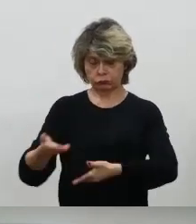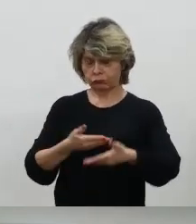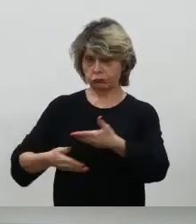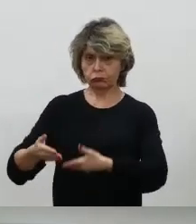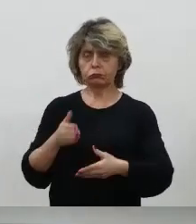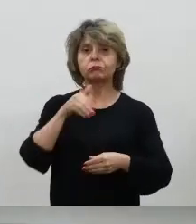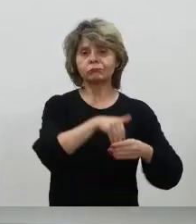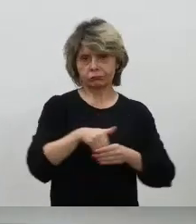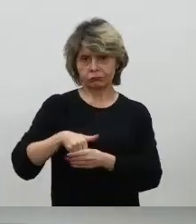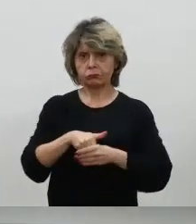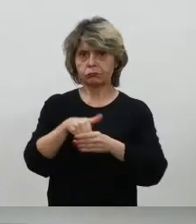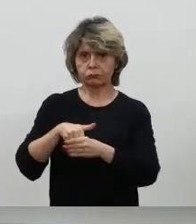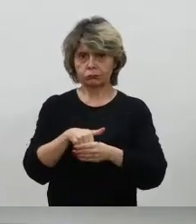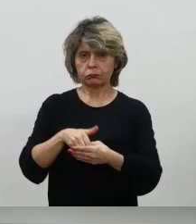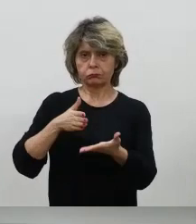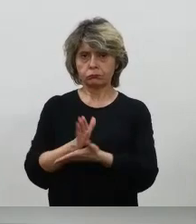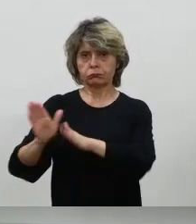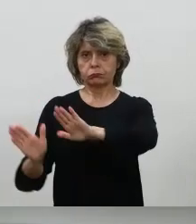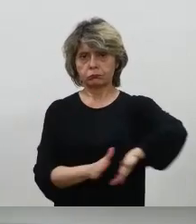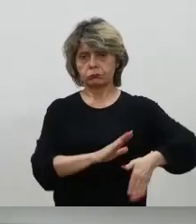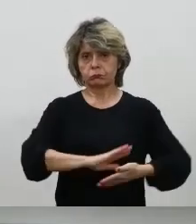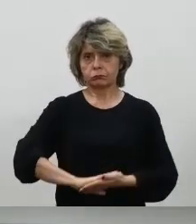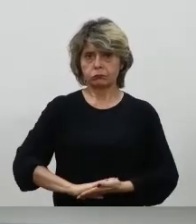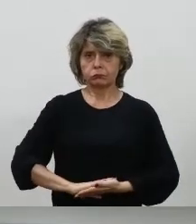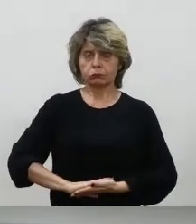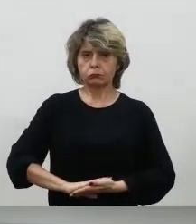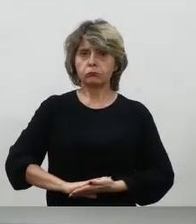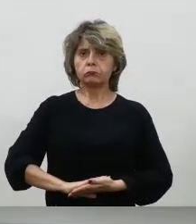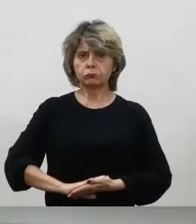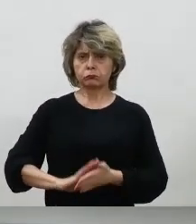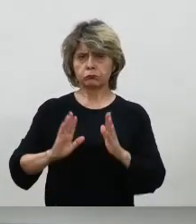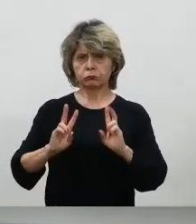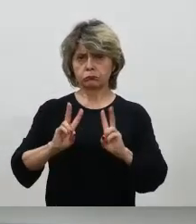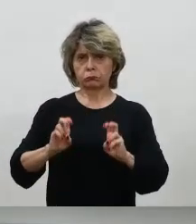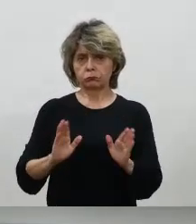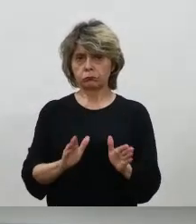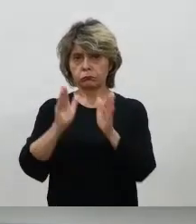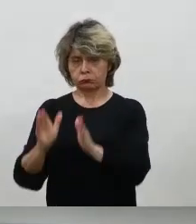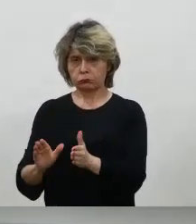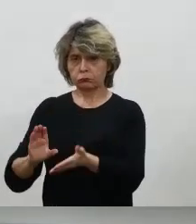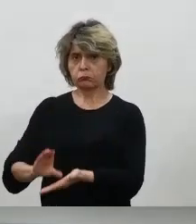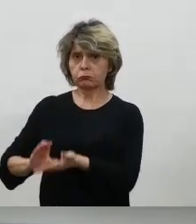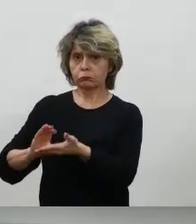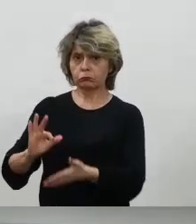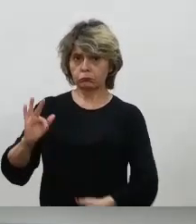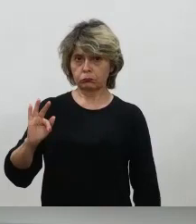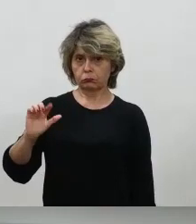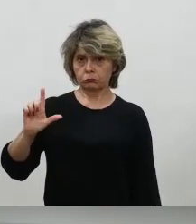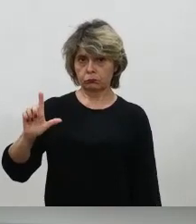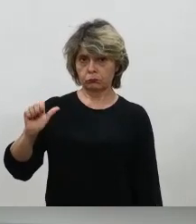em votação aprovados próximo pauta simples Conselheiro Flávio Luna no sistema de alimentação